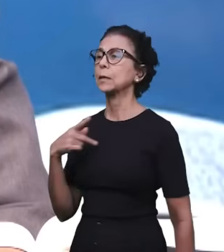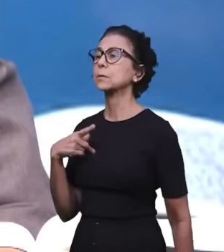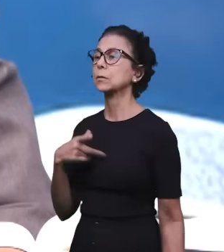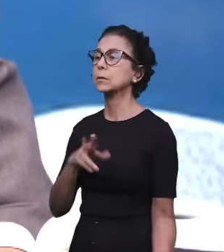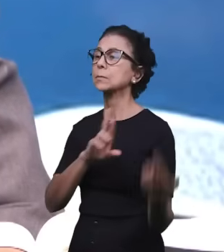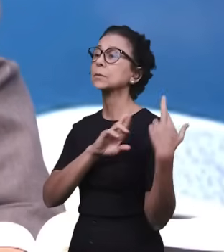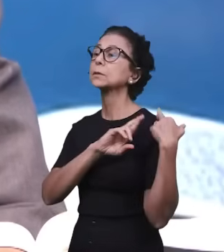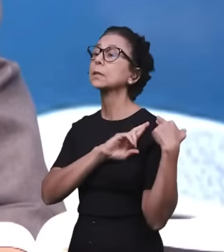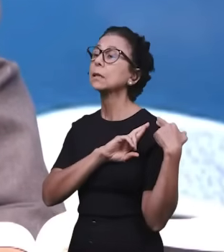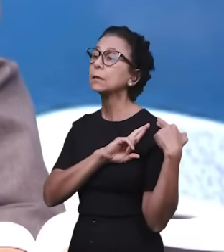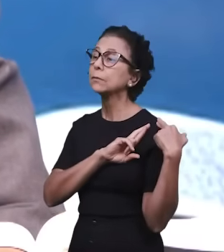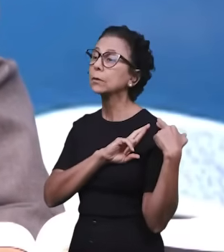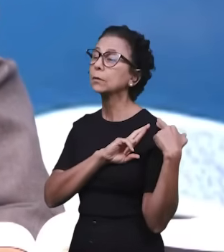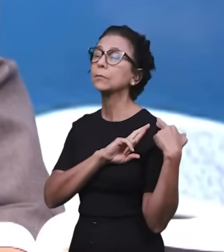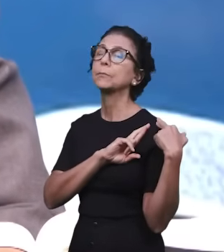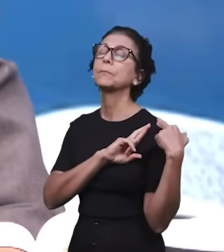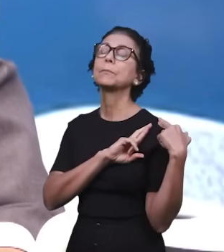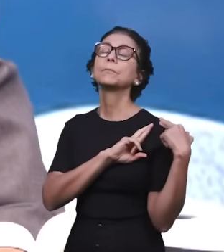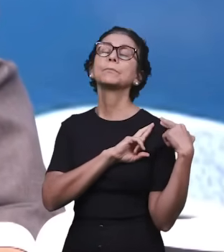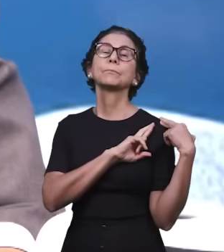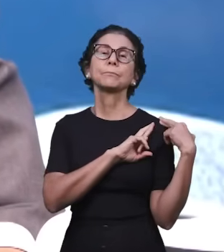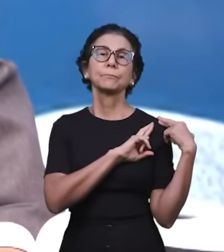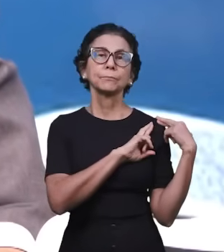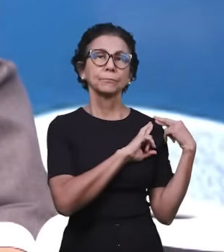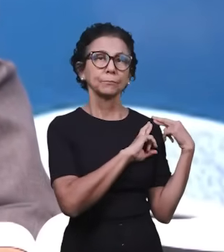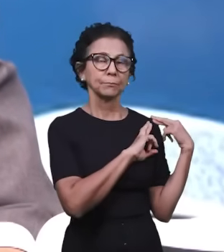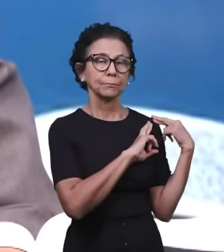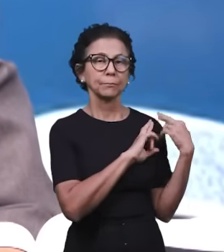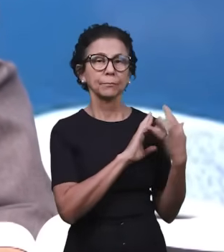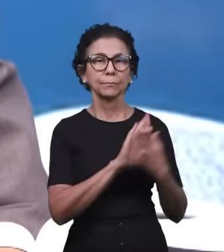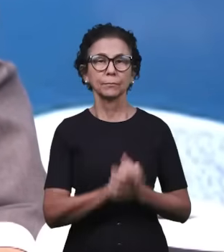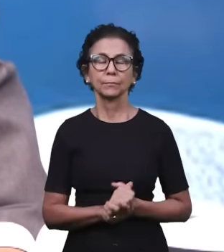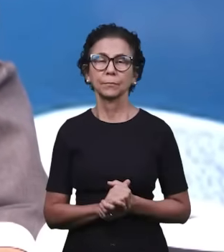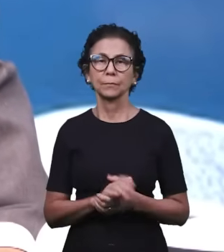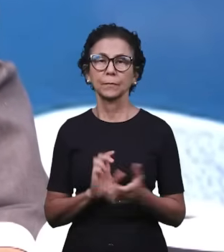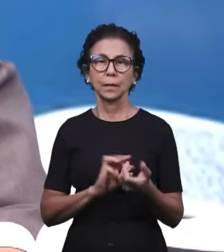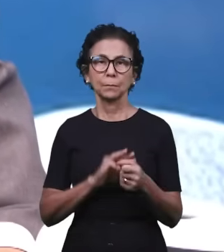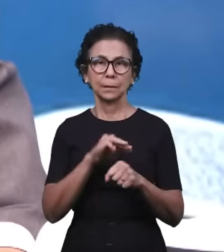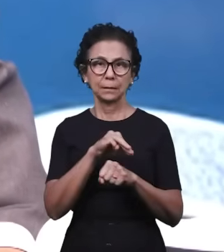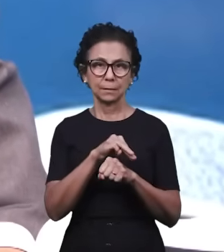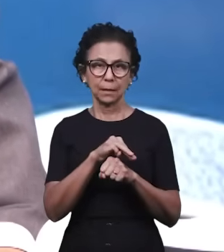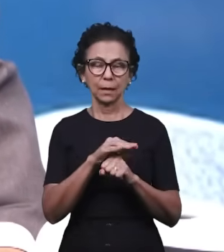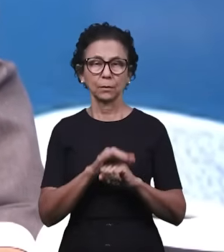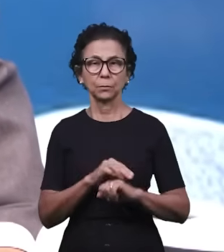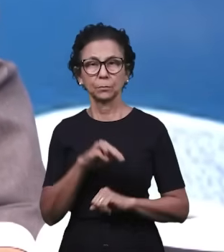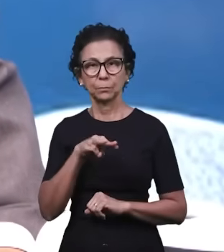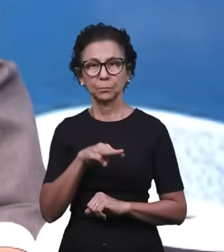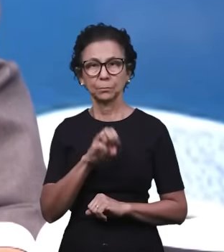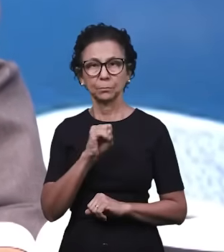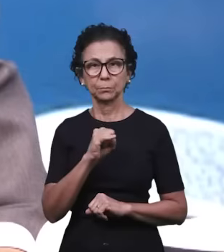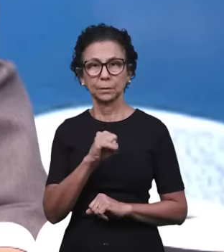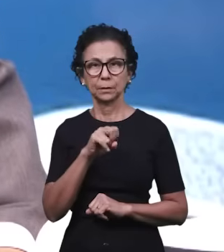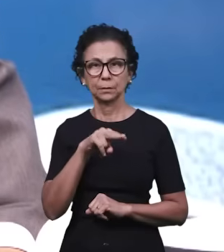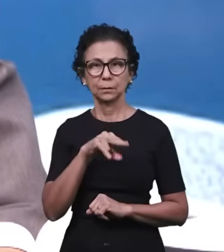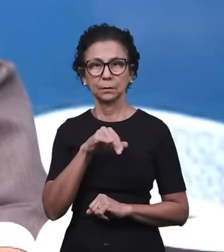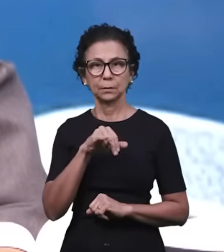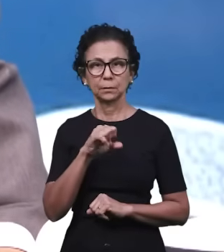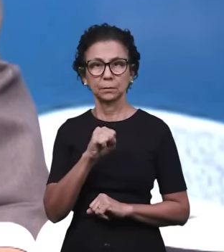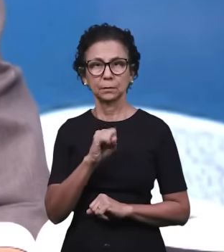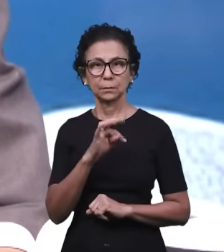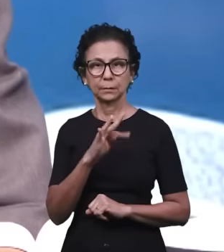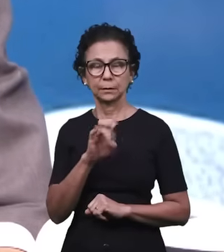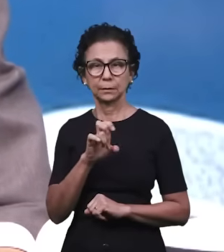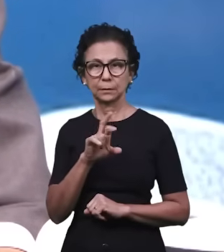esse ministério da igreja? É pastor, diácono e grupo de intercessão. Então, isso é o ministério da igreja local, é o